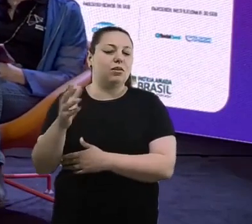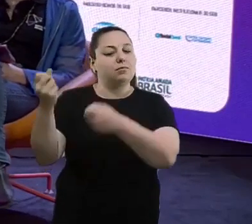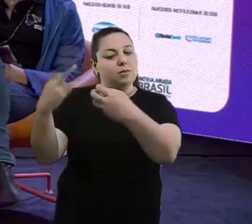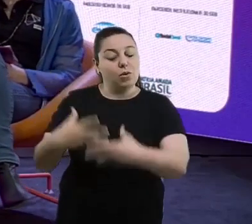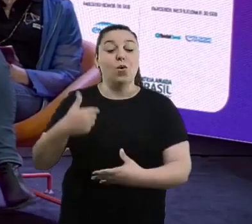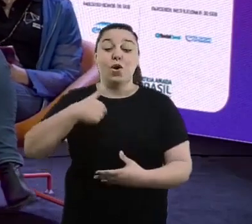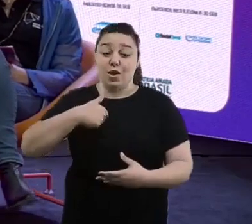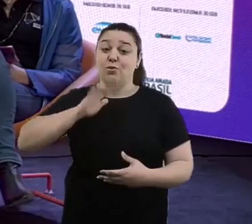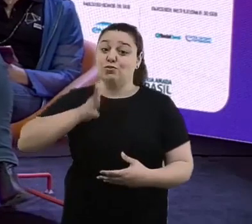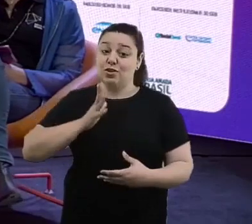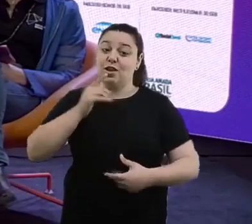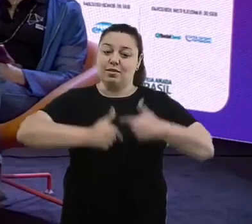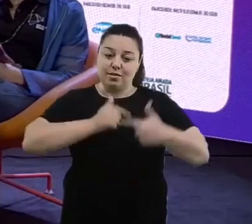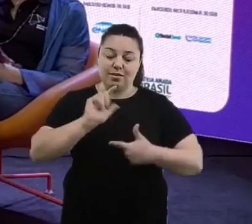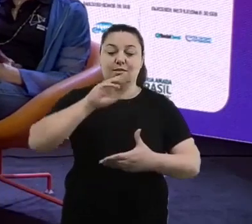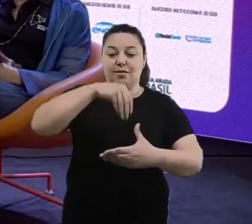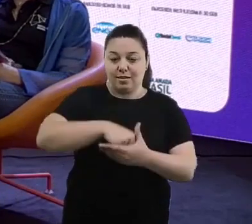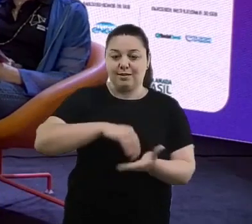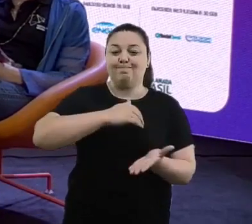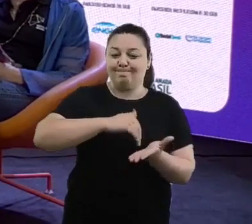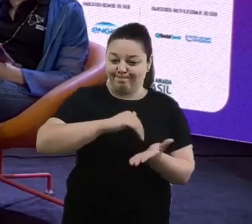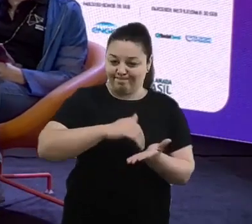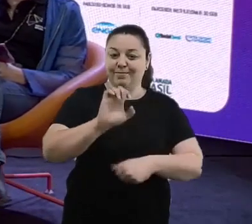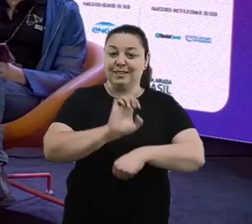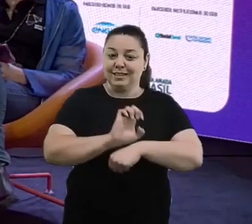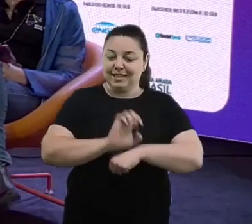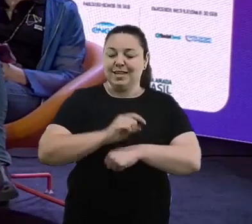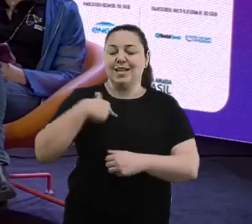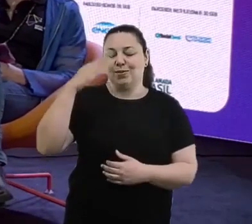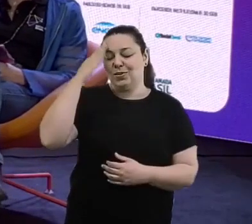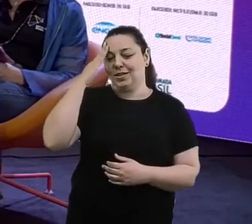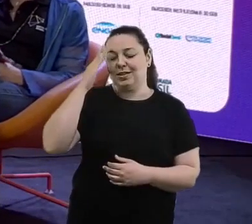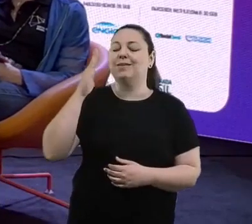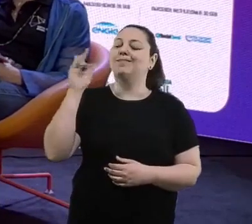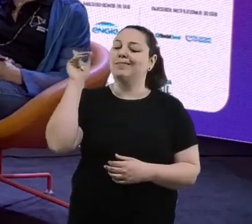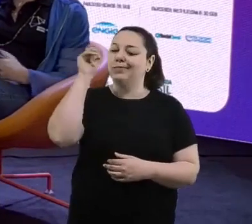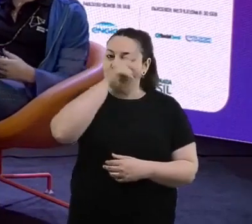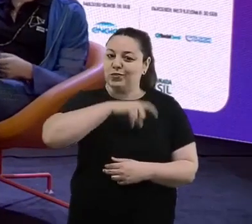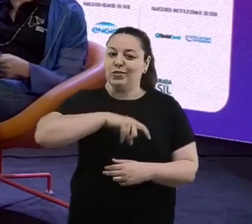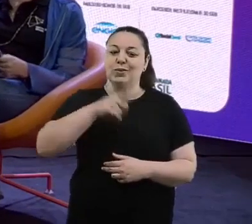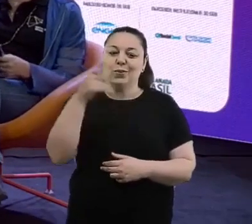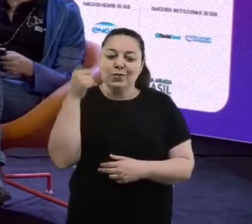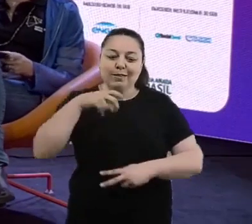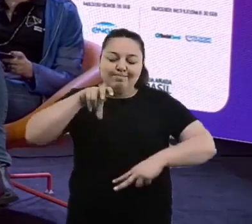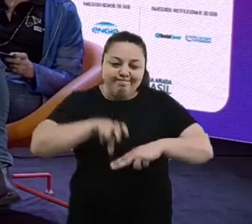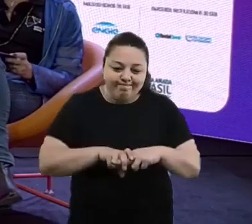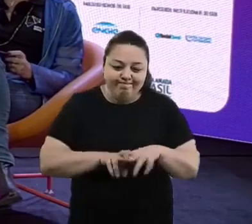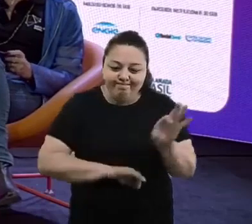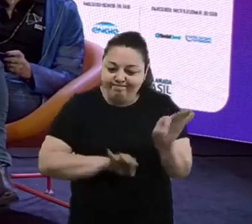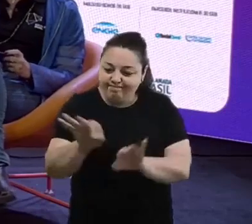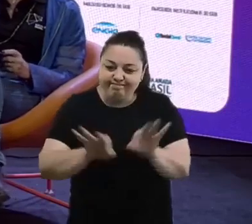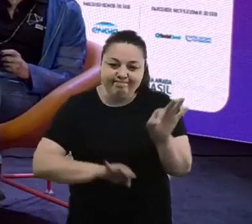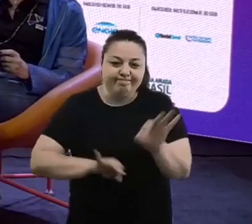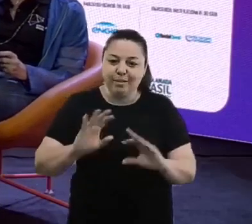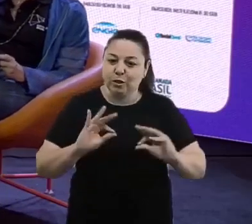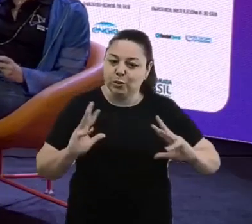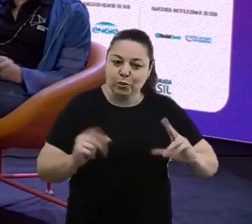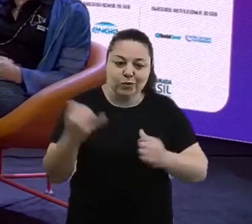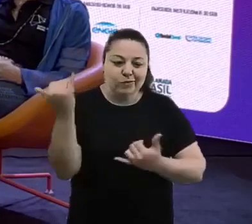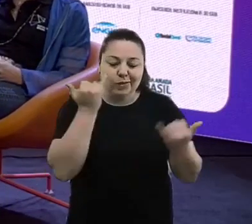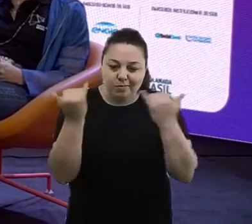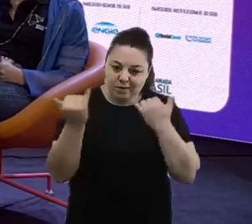difícil é sentar aí num órgão público e conseguir organizar todas essas informações, o quanto desafiador é, mas eu não